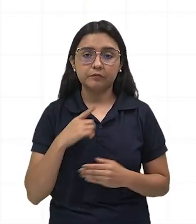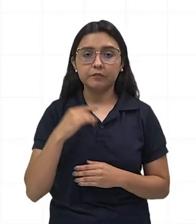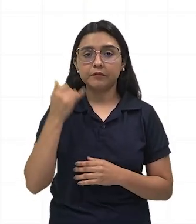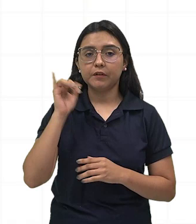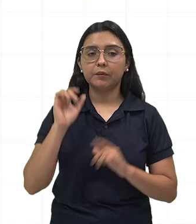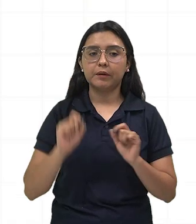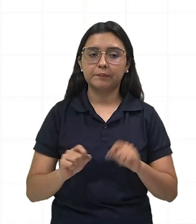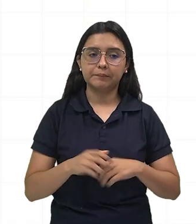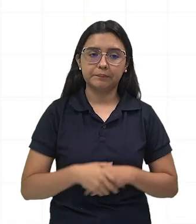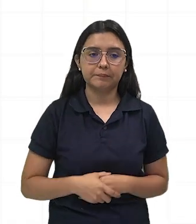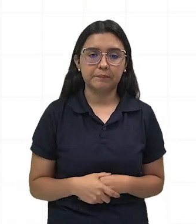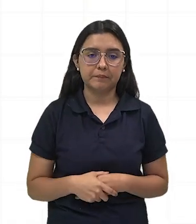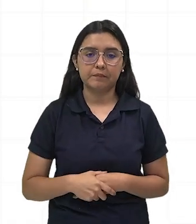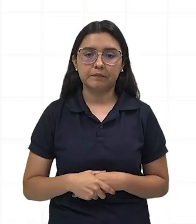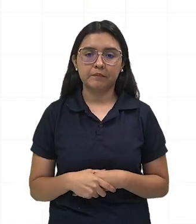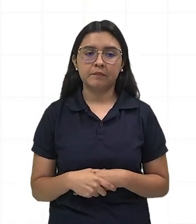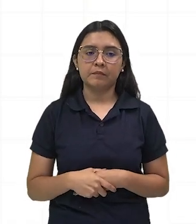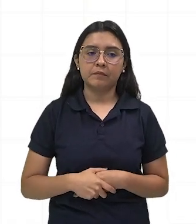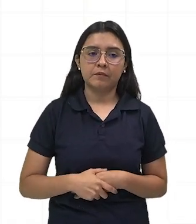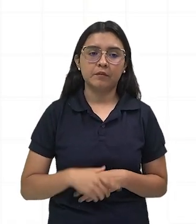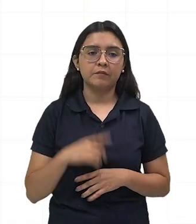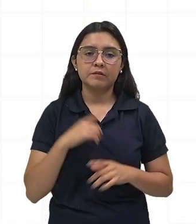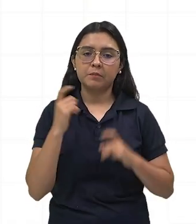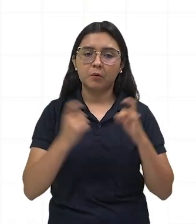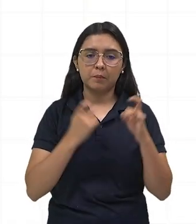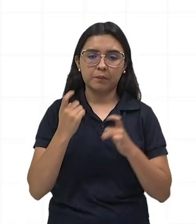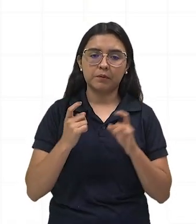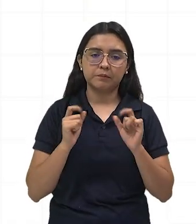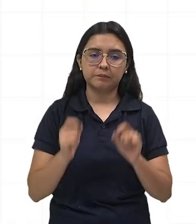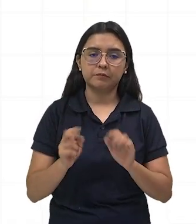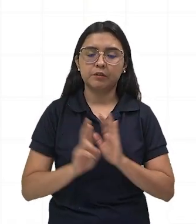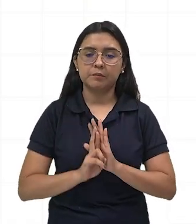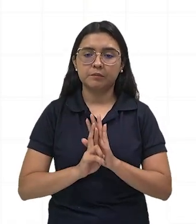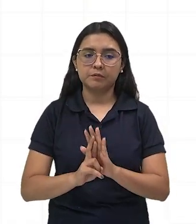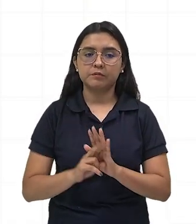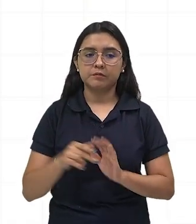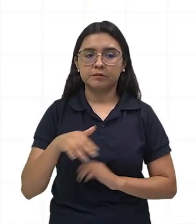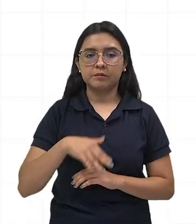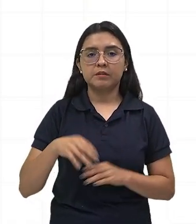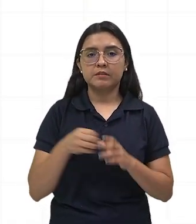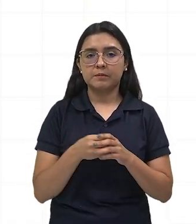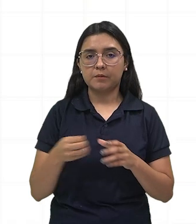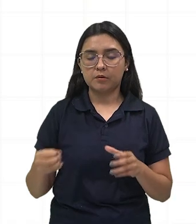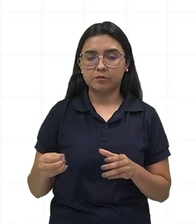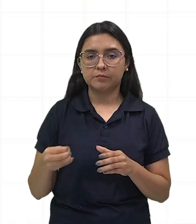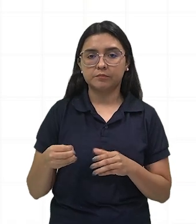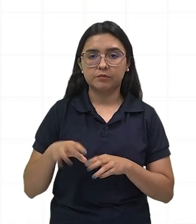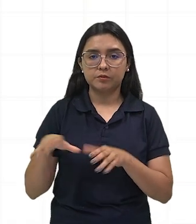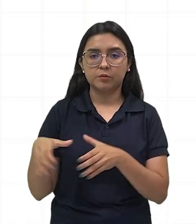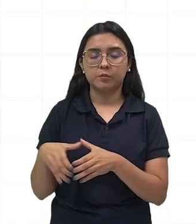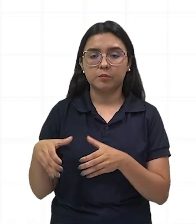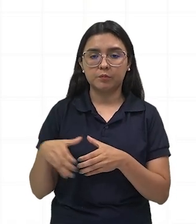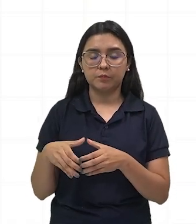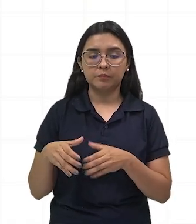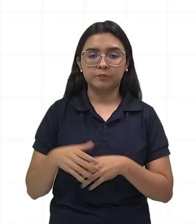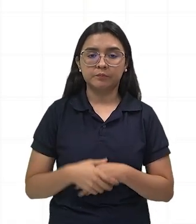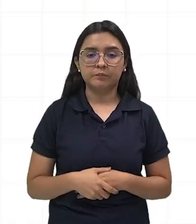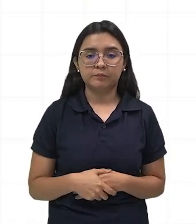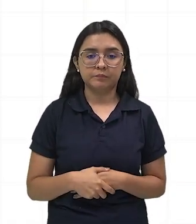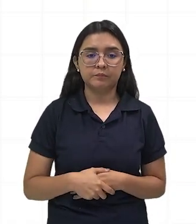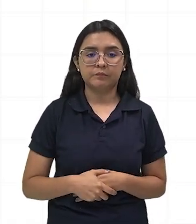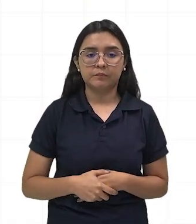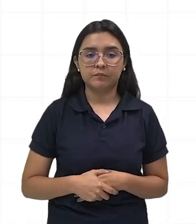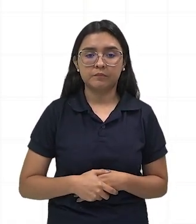para, né, inferências ou preocupações sobre a representatividade da amostra. Aqui